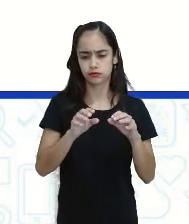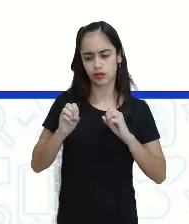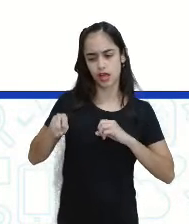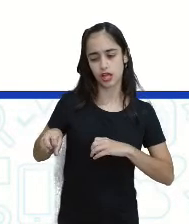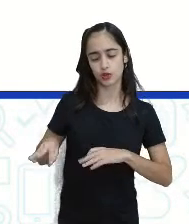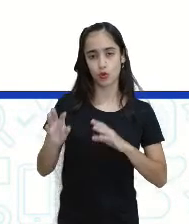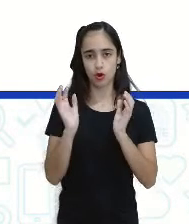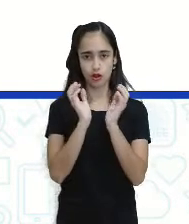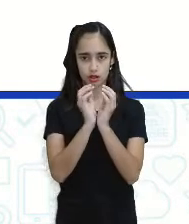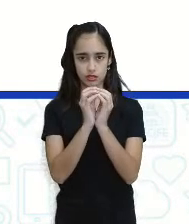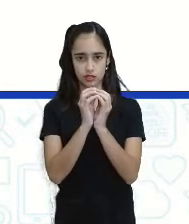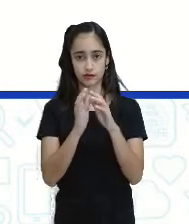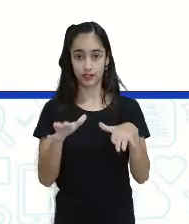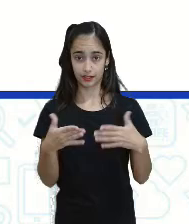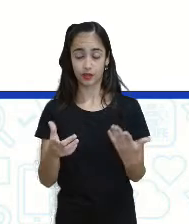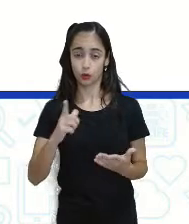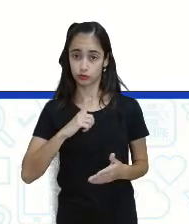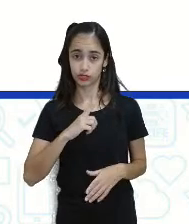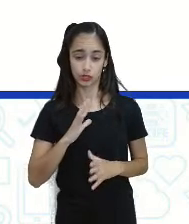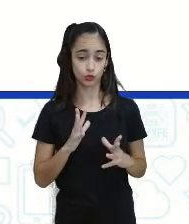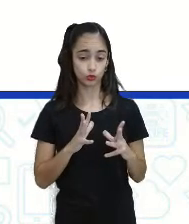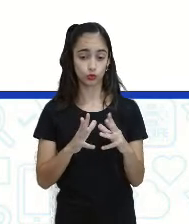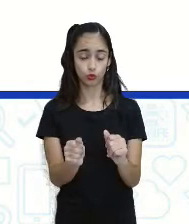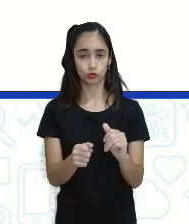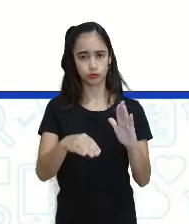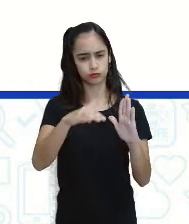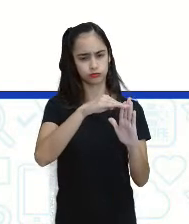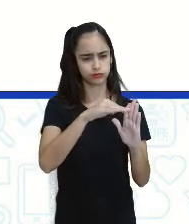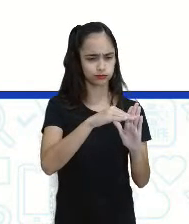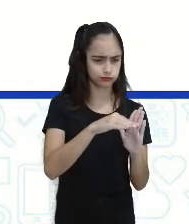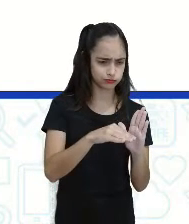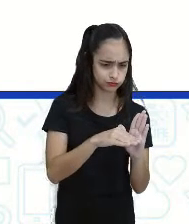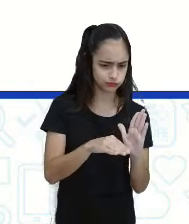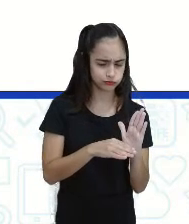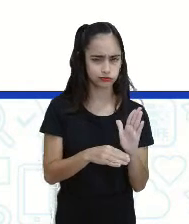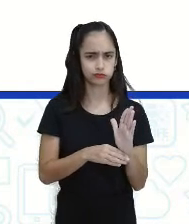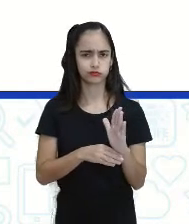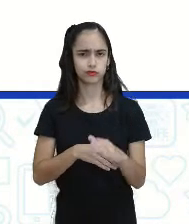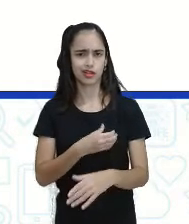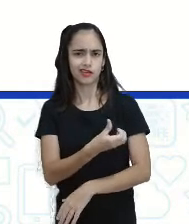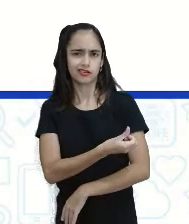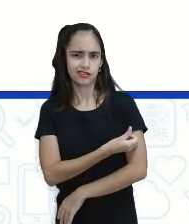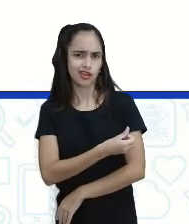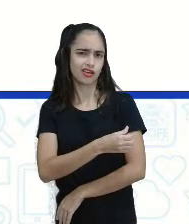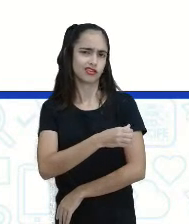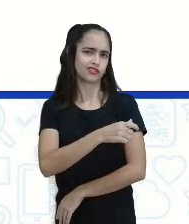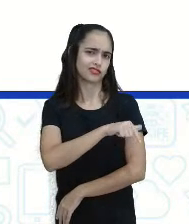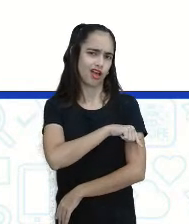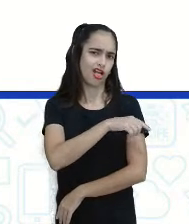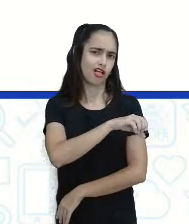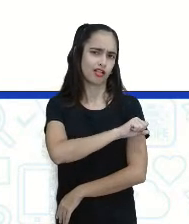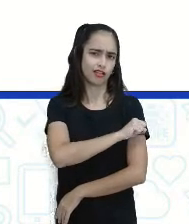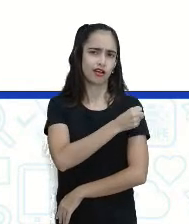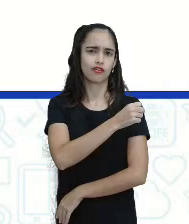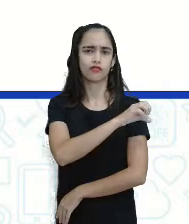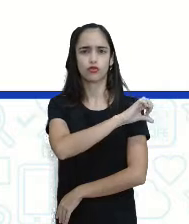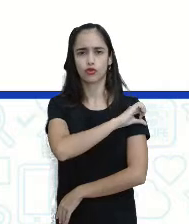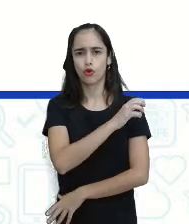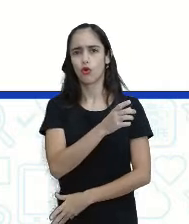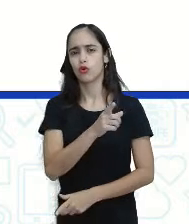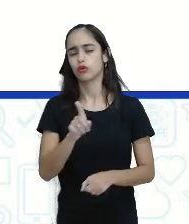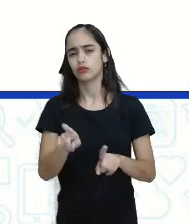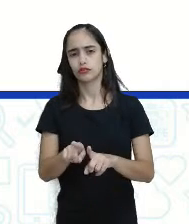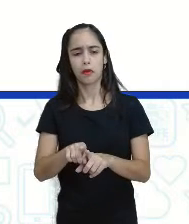né? Nono ano, oitavo, anos iniciais, inclusive educação para jovens e adultos,